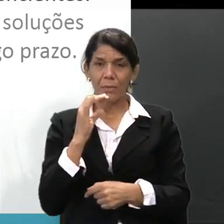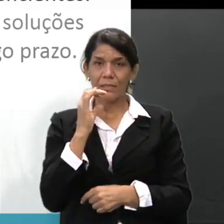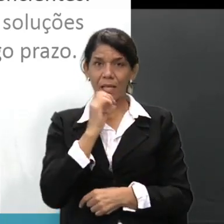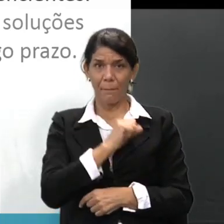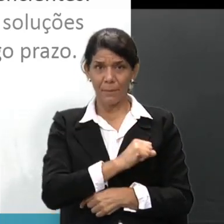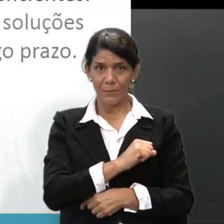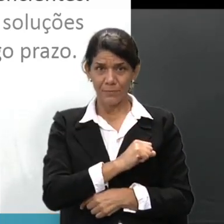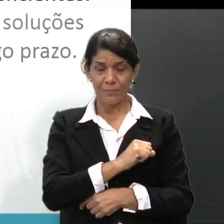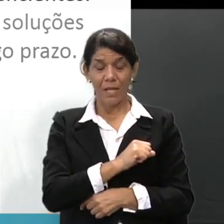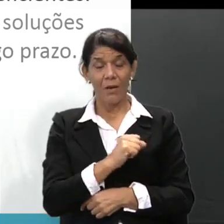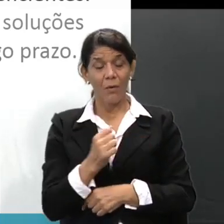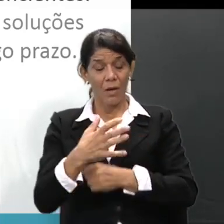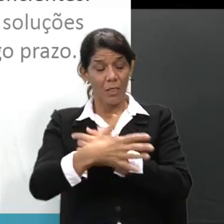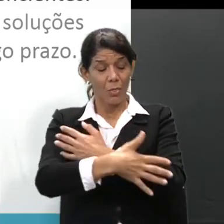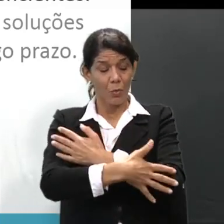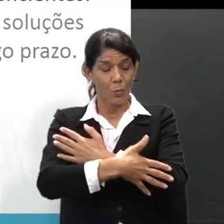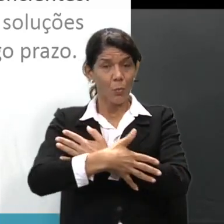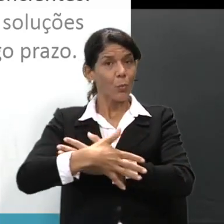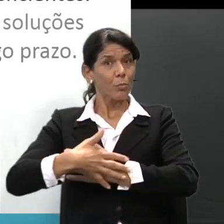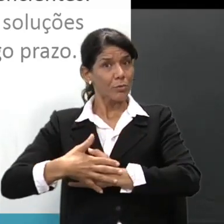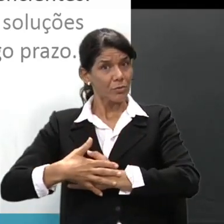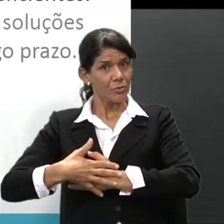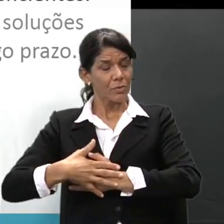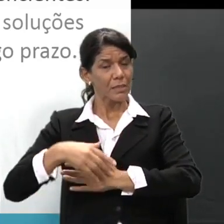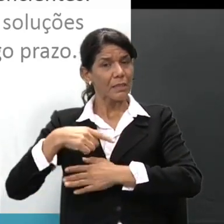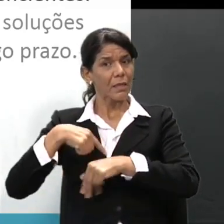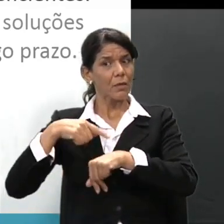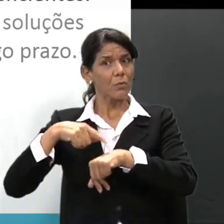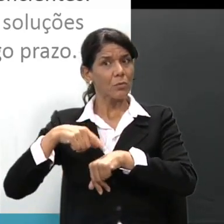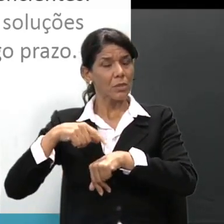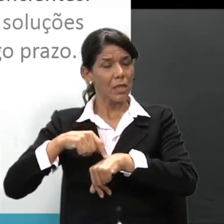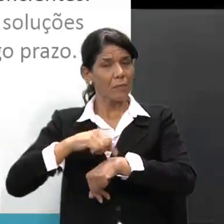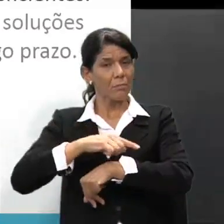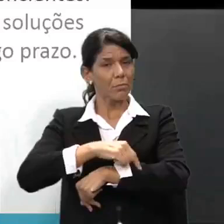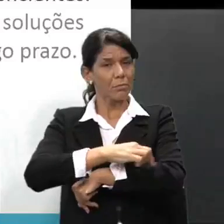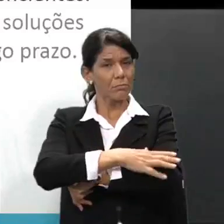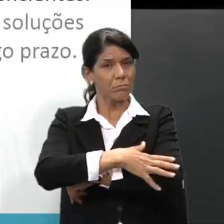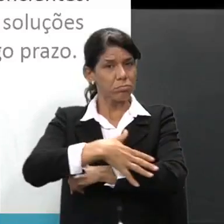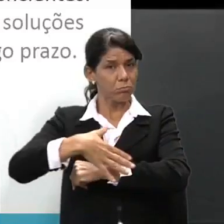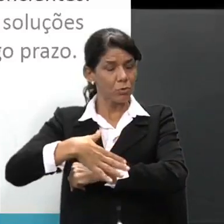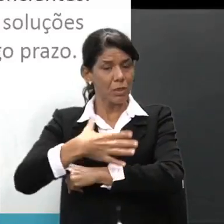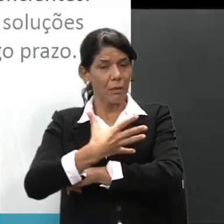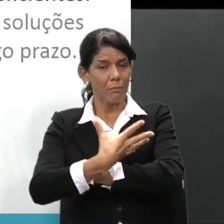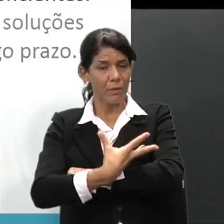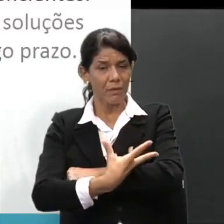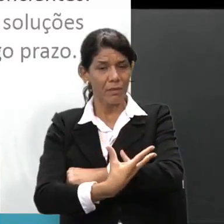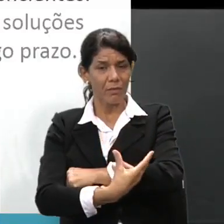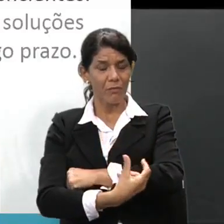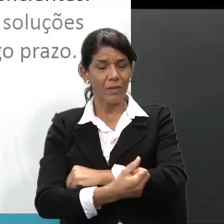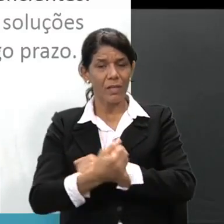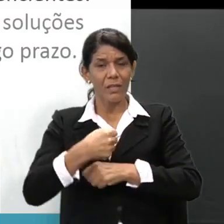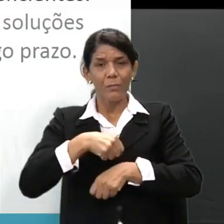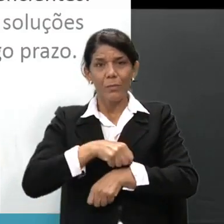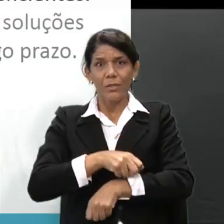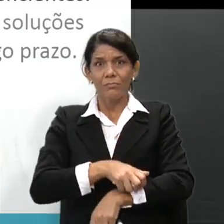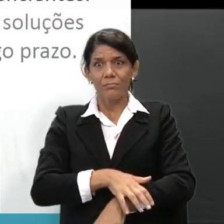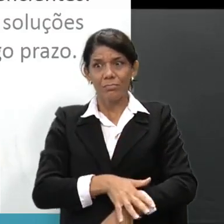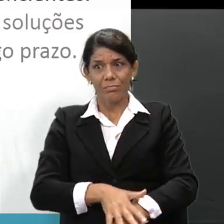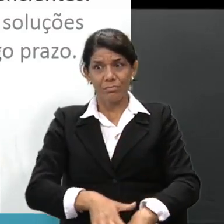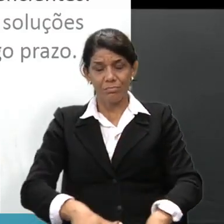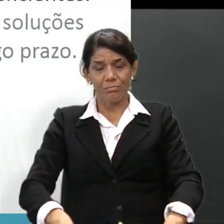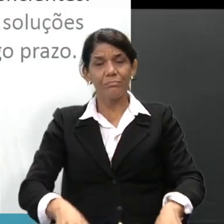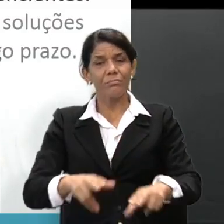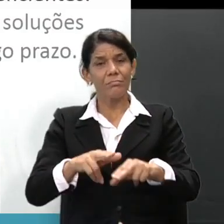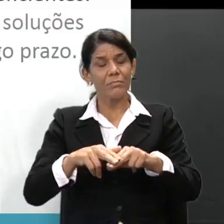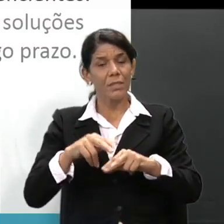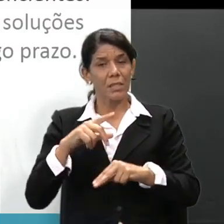de medicamento nos tecidos tem um tempo para esse tecido absorver e então destinar à corrente sanguínea.